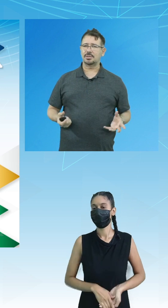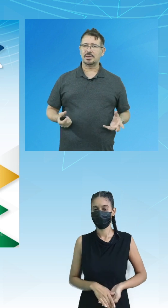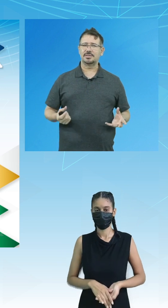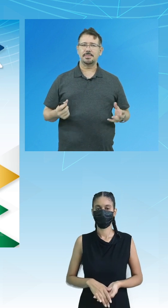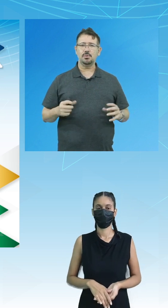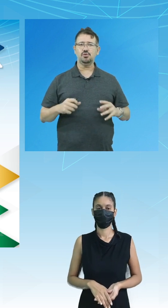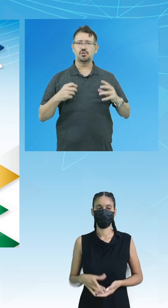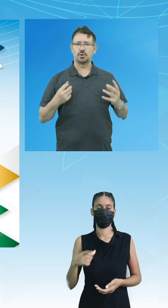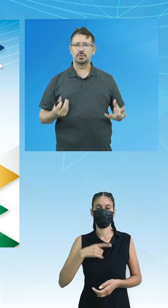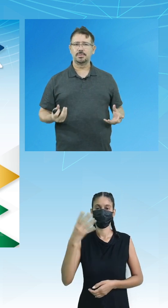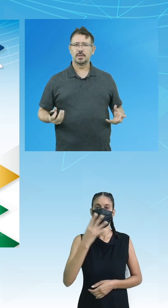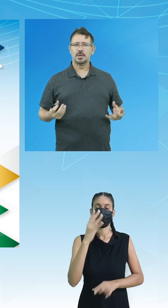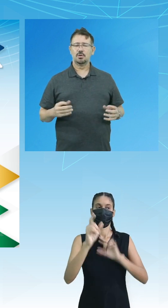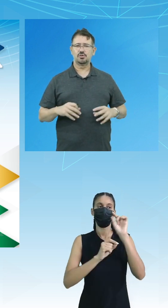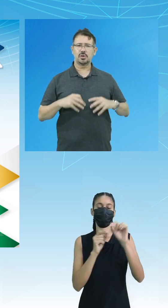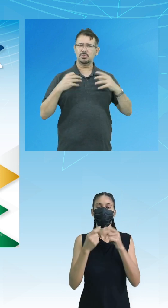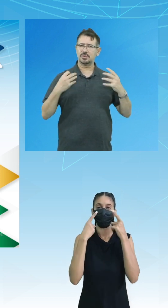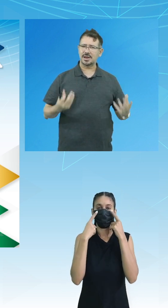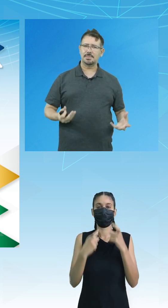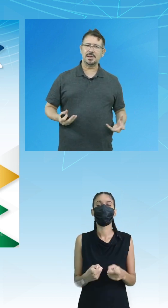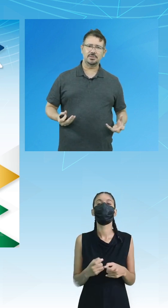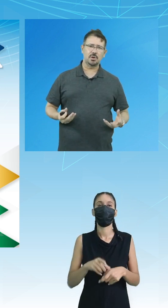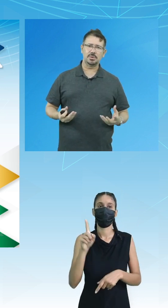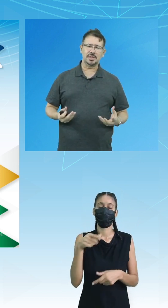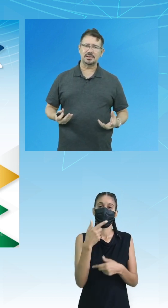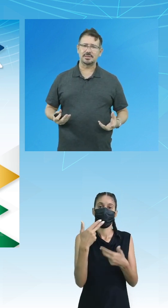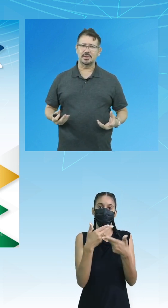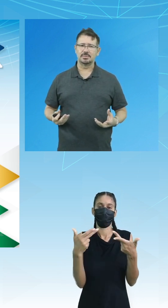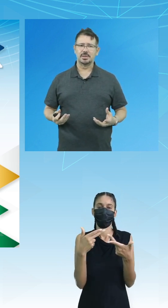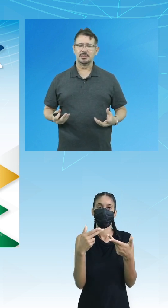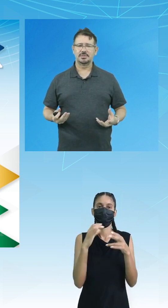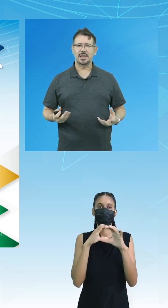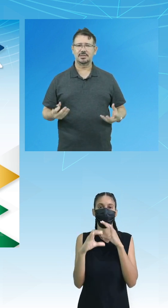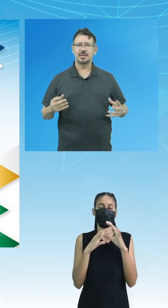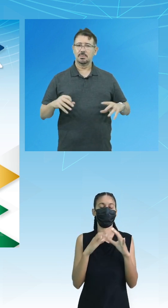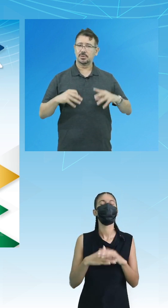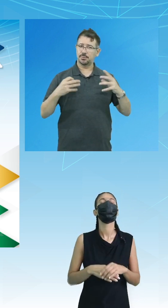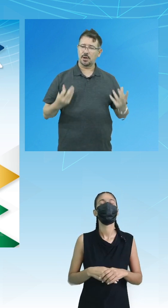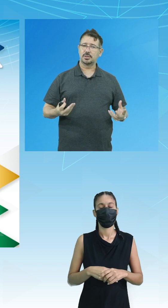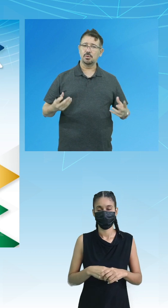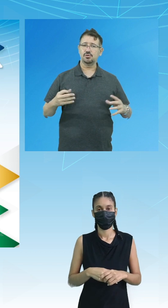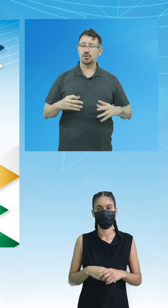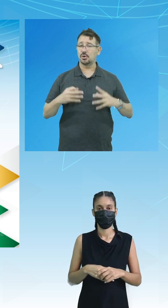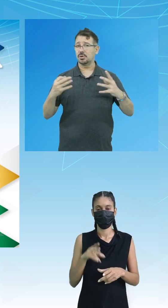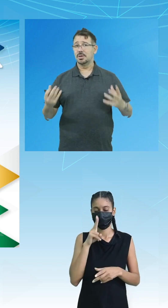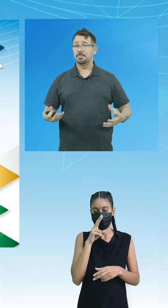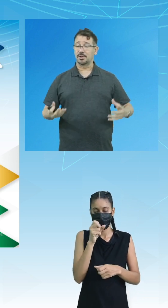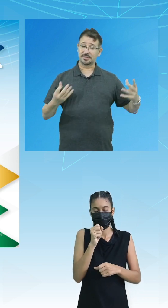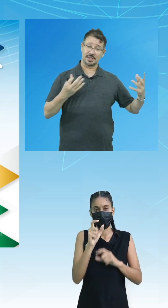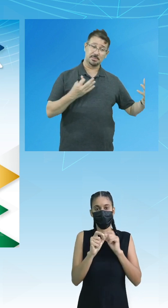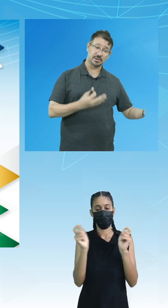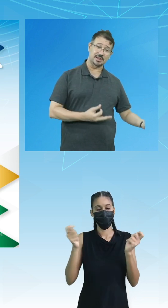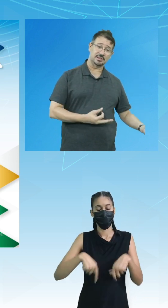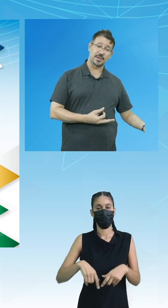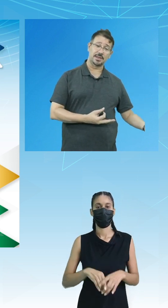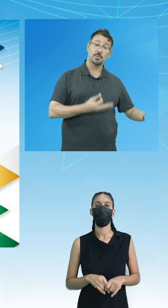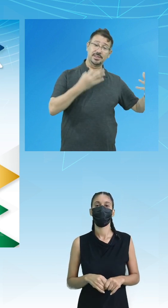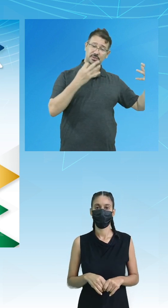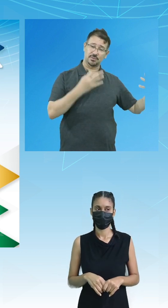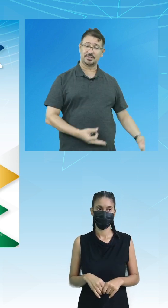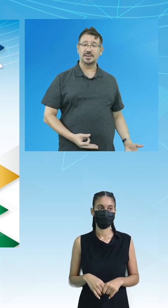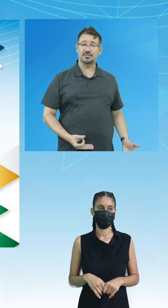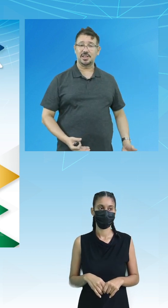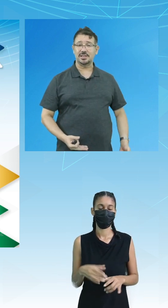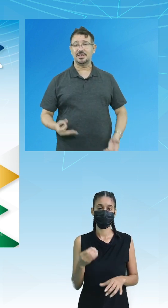o quarto exemplo, o choro. O choro é um dos elementos de comunicação, certo? Muito forte. O choro pode ser,